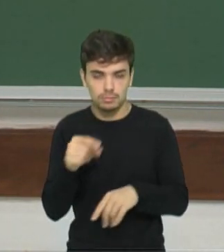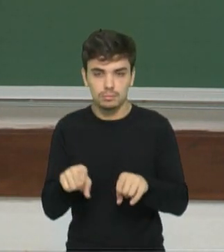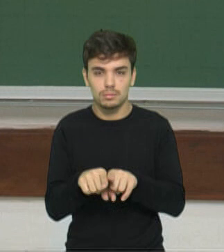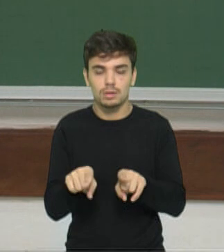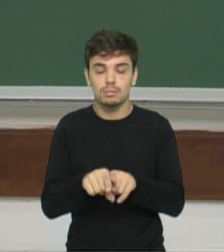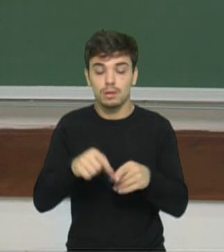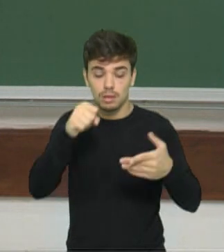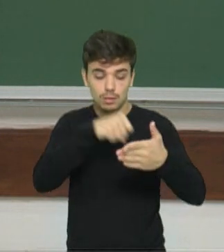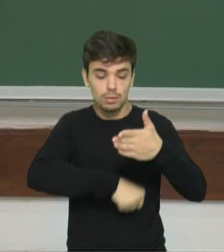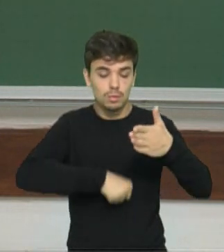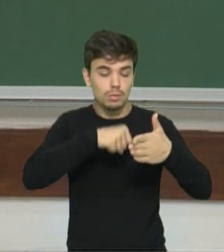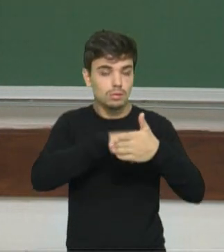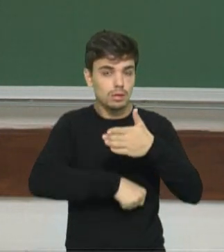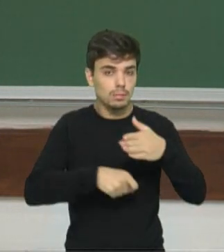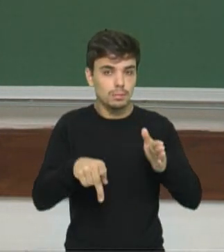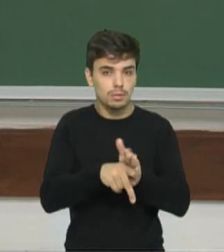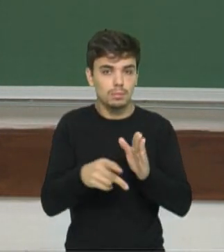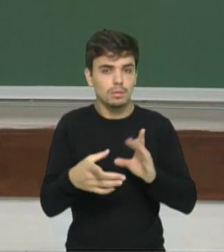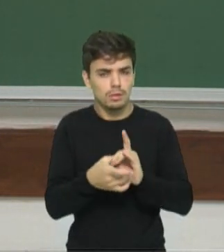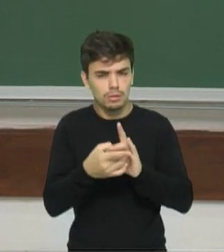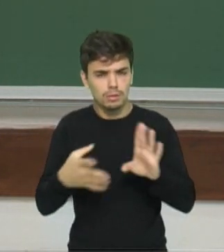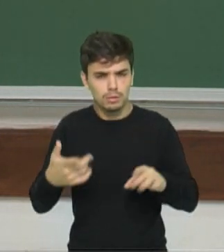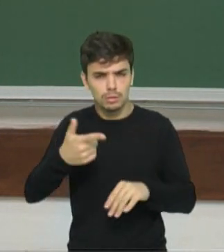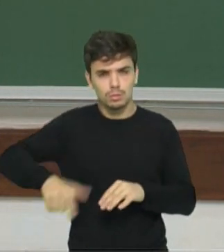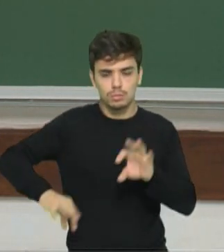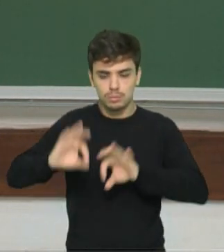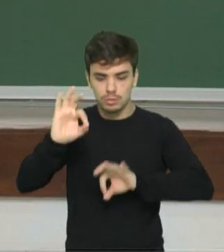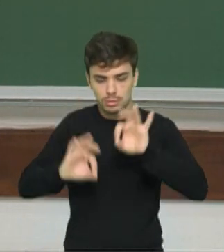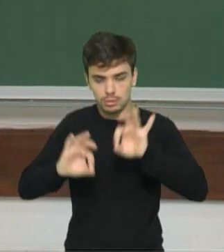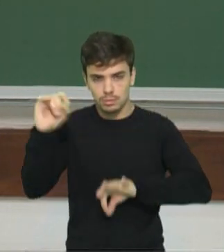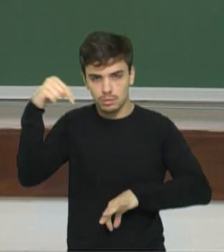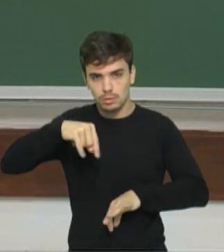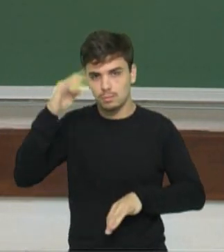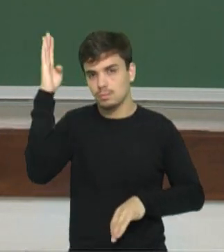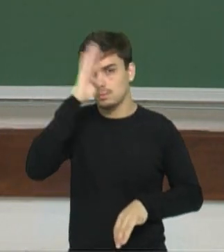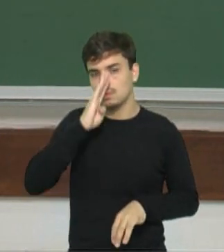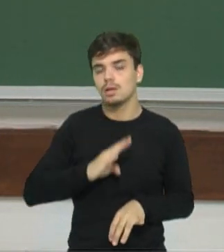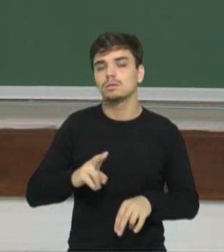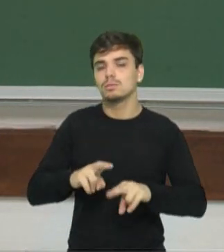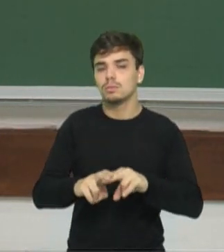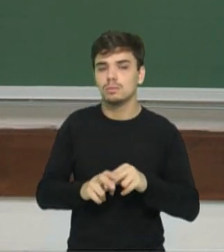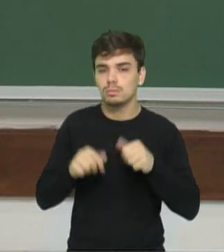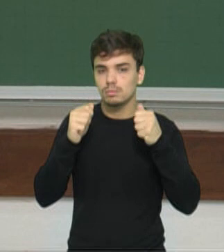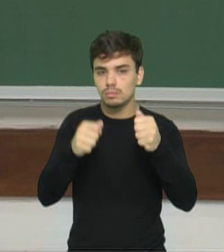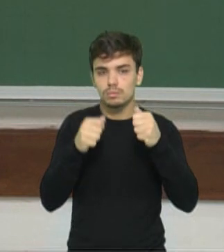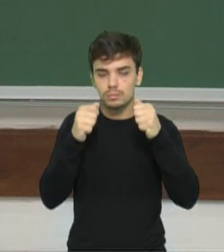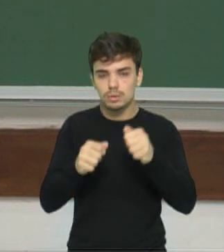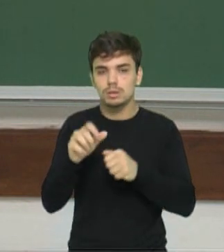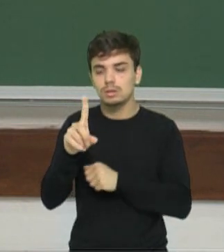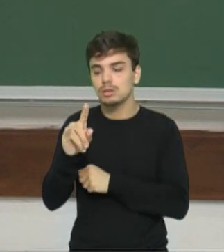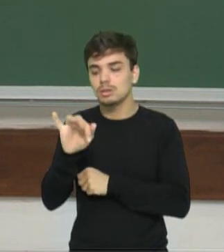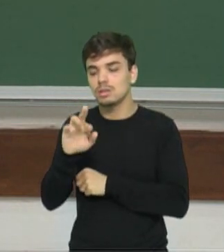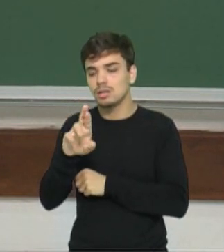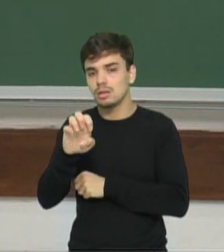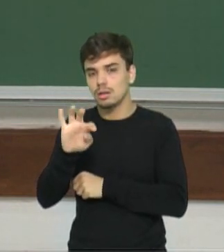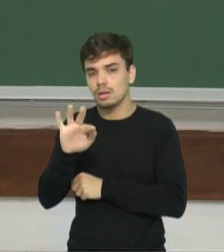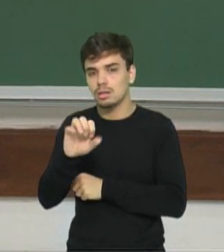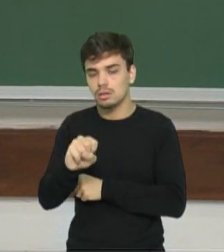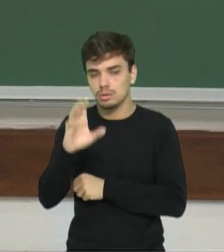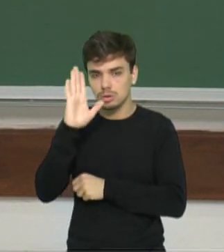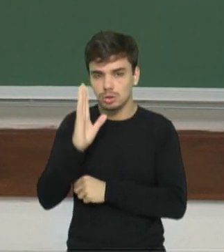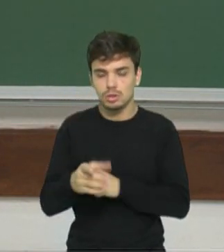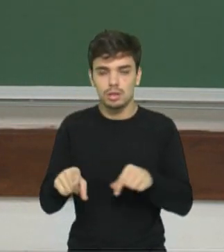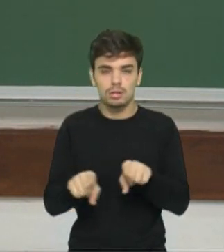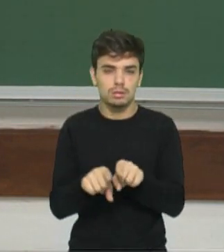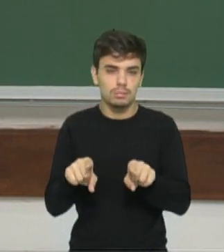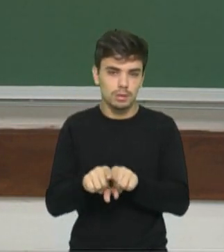a luta pela redemocratização aqui no Brasil, através da campanha, por exemplo, Diretas Já. A gente viu sobre a lei da anistia,